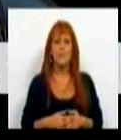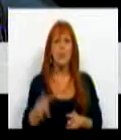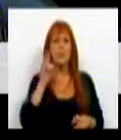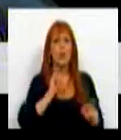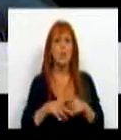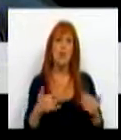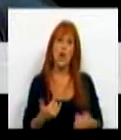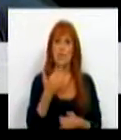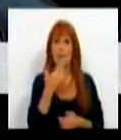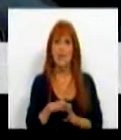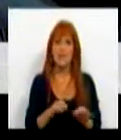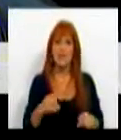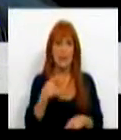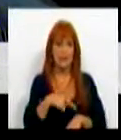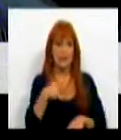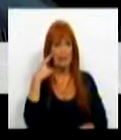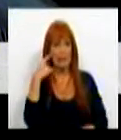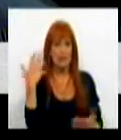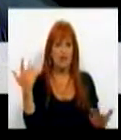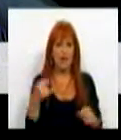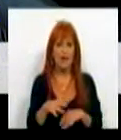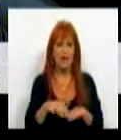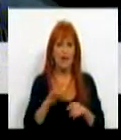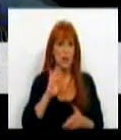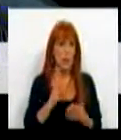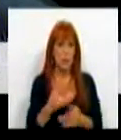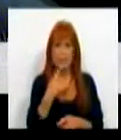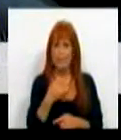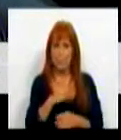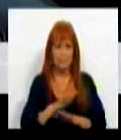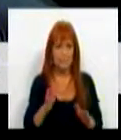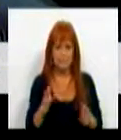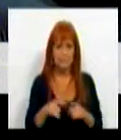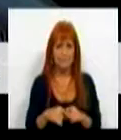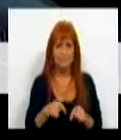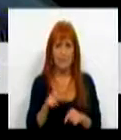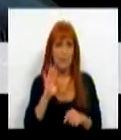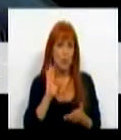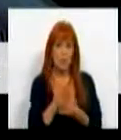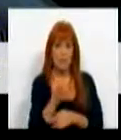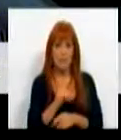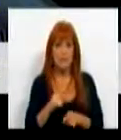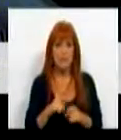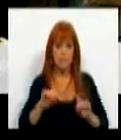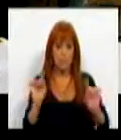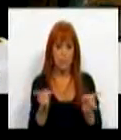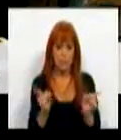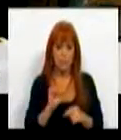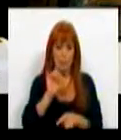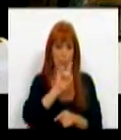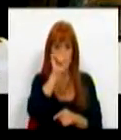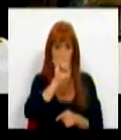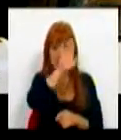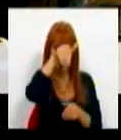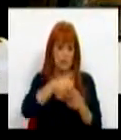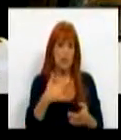Sr. Deputado, eu agora pedi-lhe, como já estudei o seu tempo, que fizesse uma última, usasse a palavra pela última vez, condensando todas as questões que